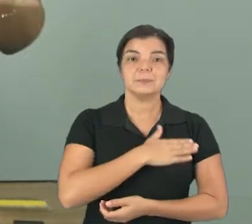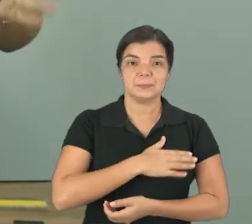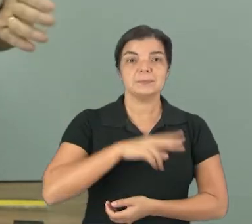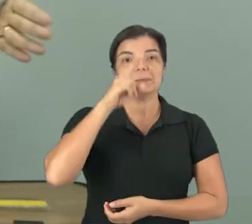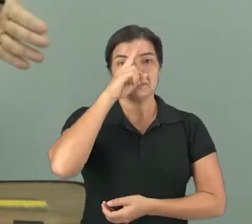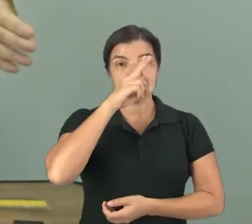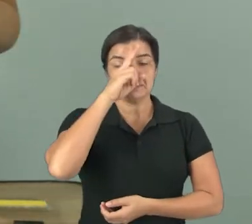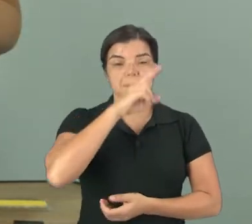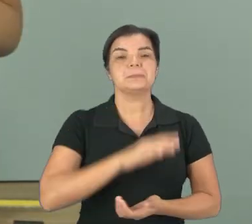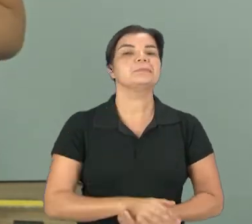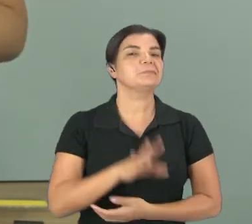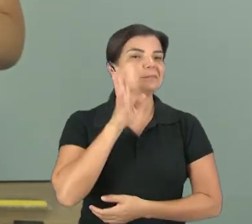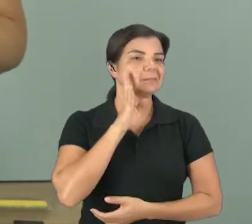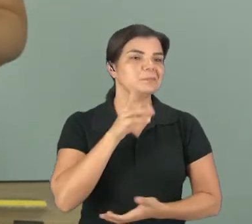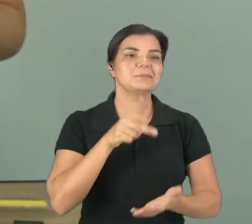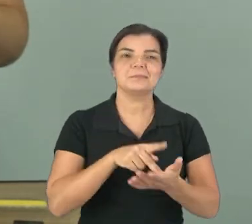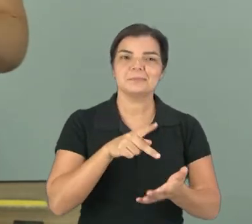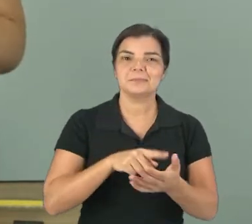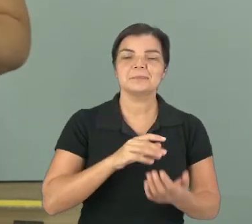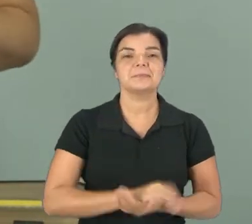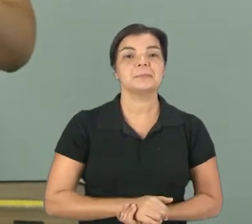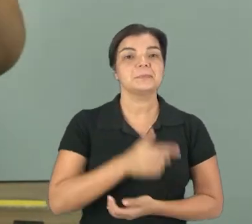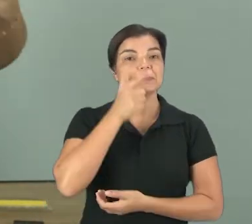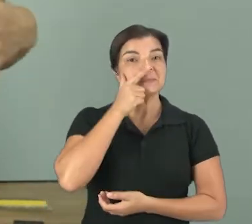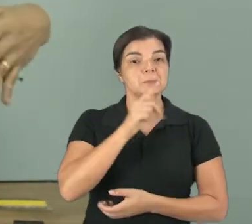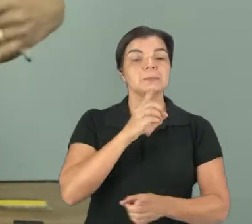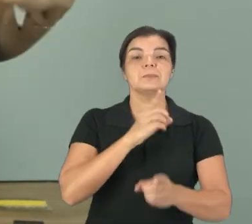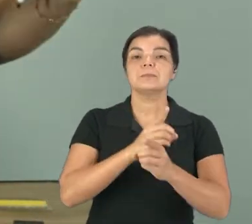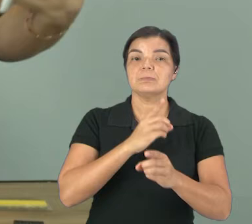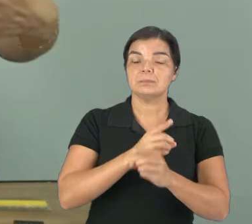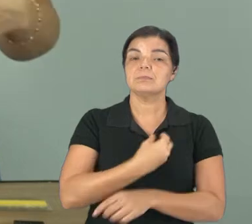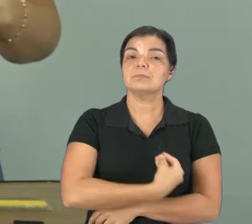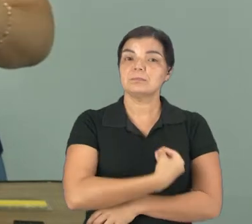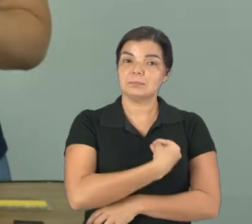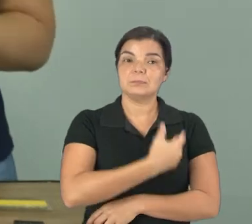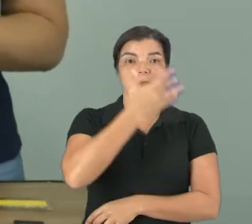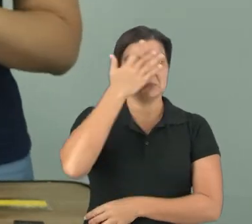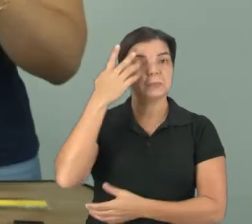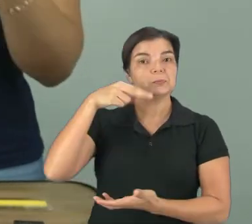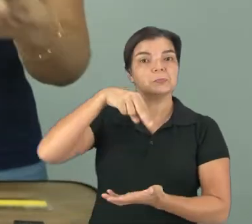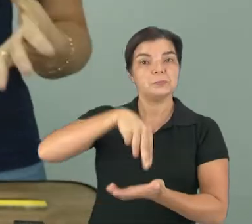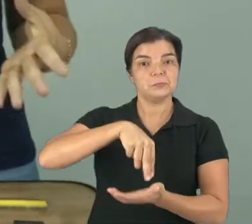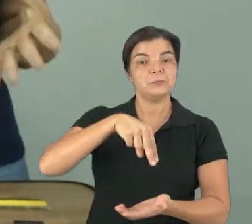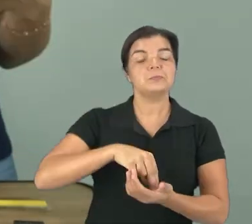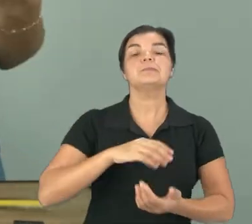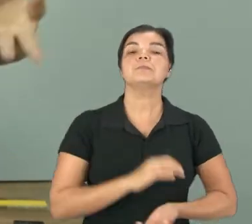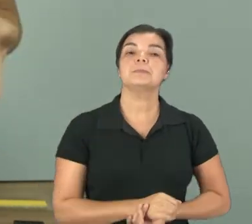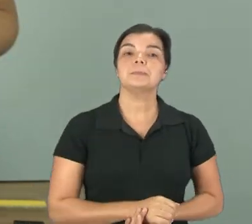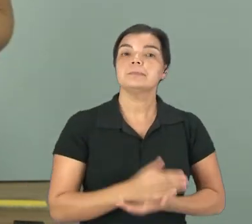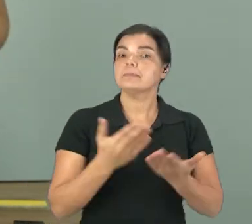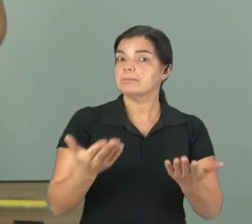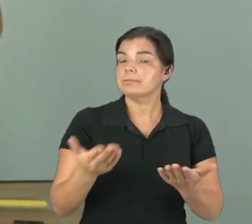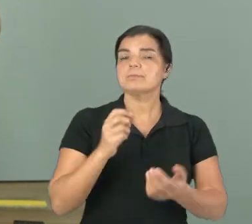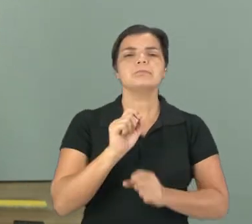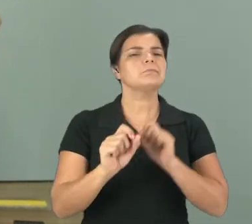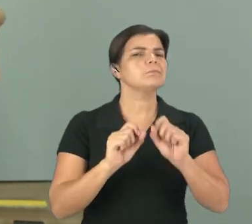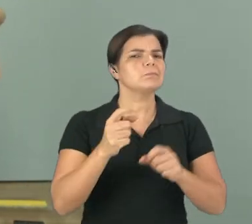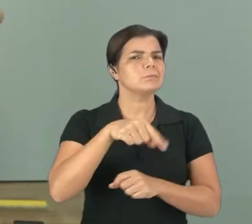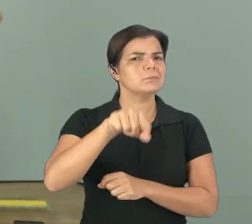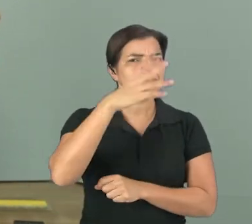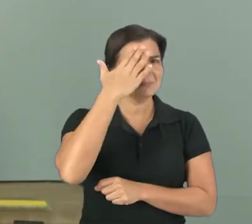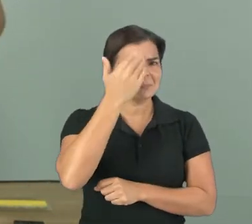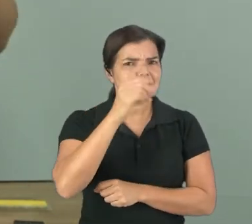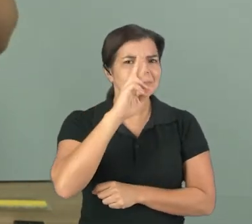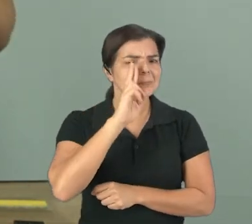história? Bem divertida, não é mesmo? Conseguimos encontrar aqui a presença de personagens. E esses personagens, eles são o quê? Vocês sabem